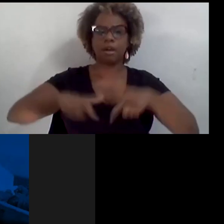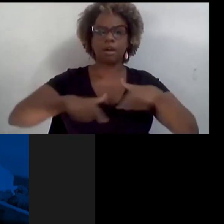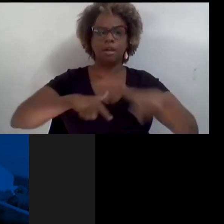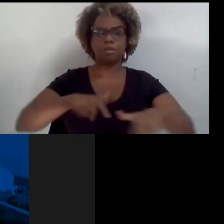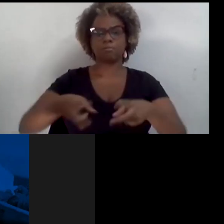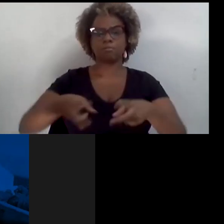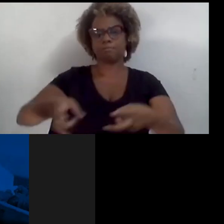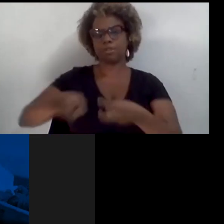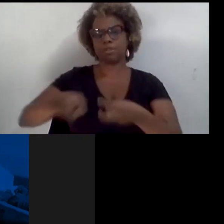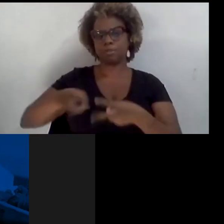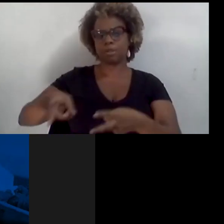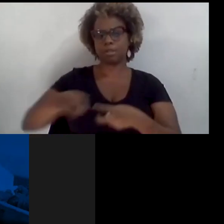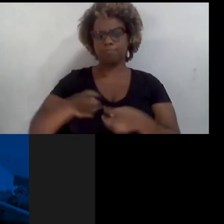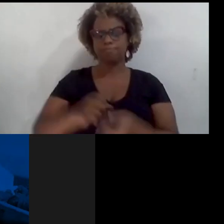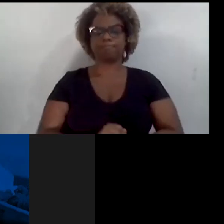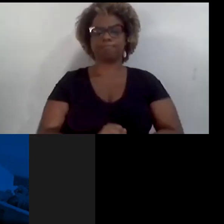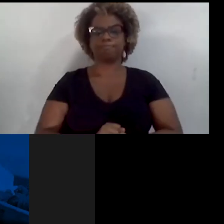isso.